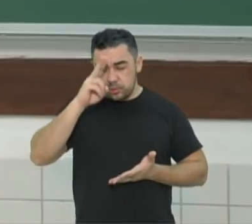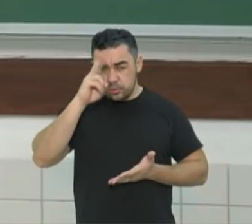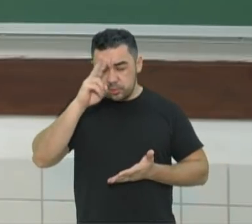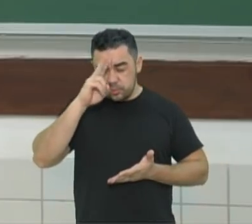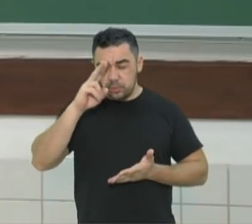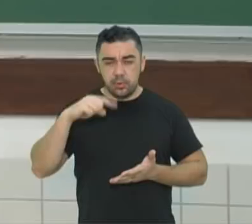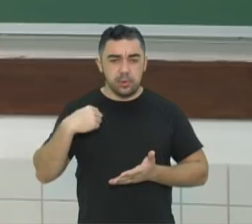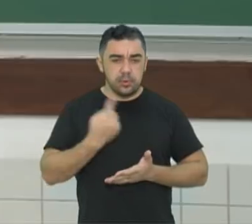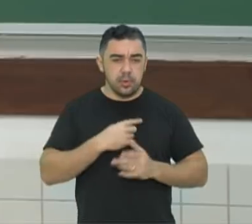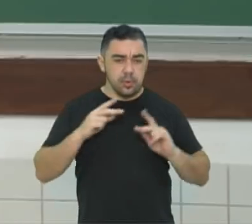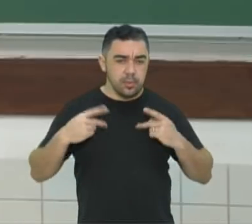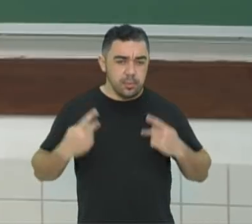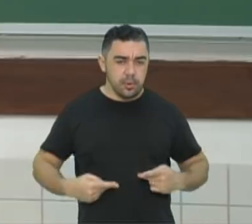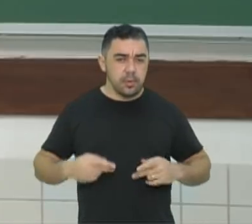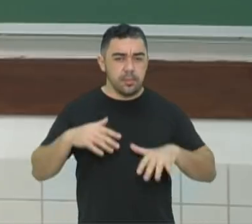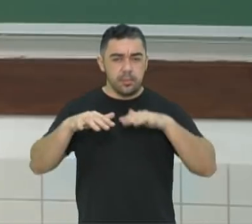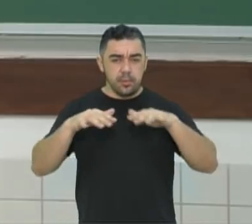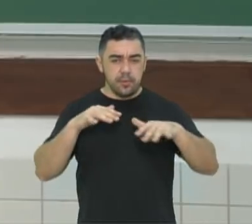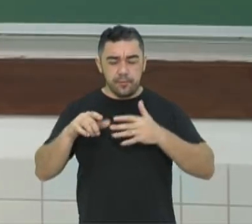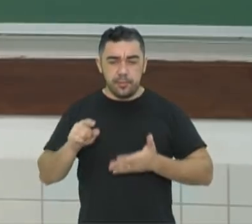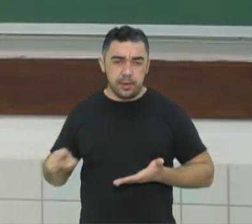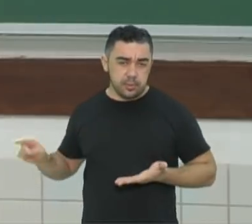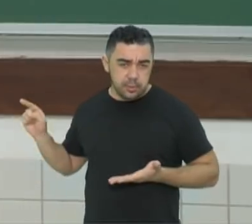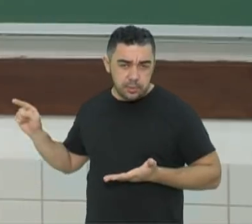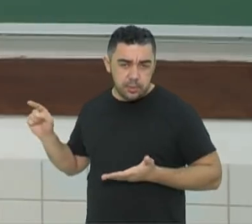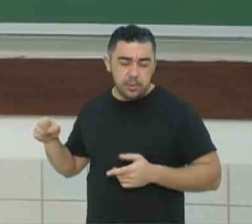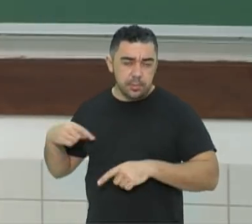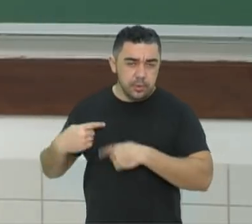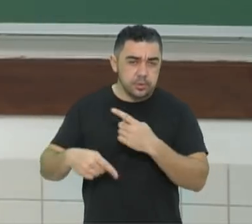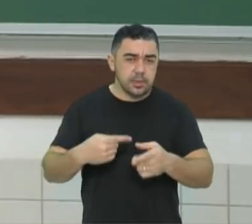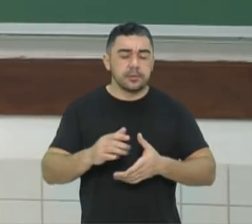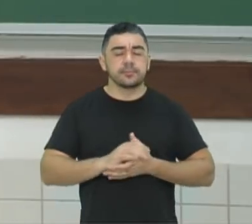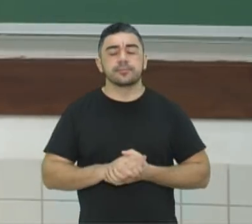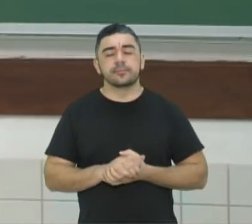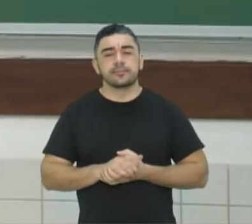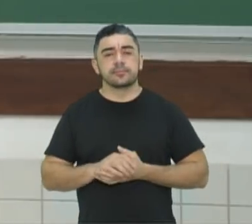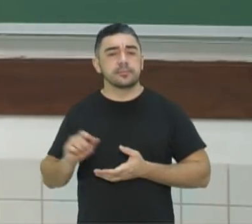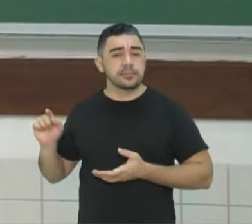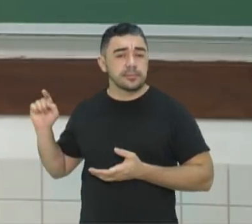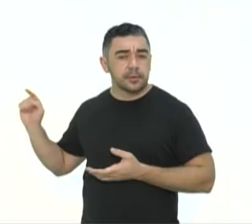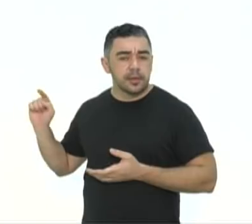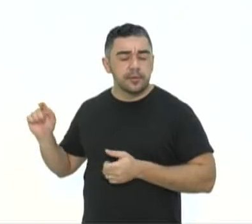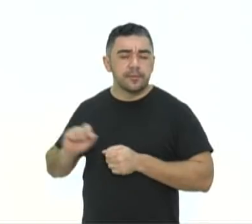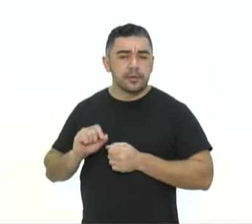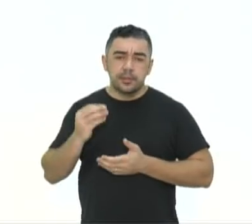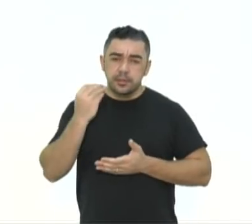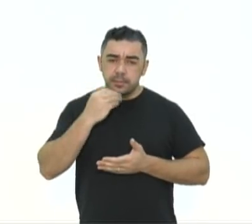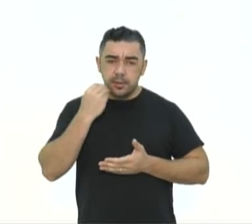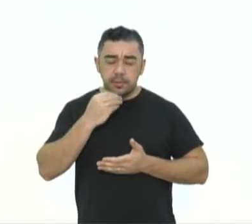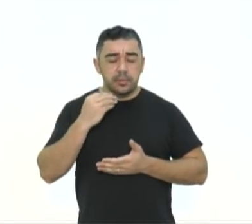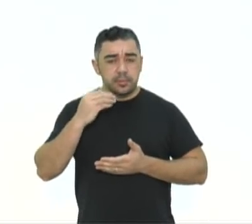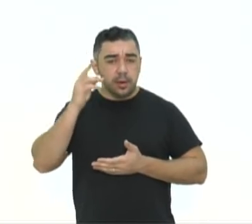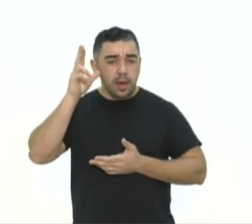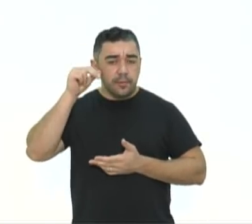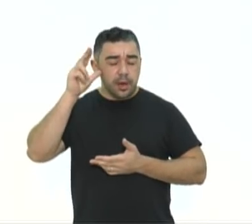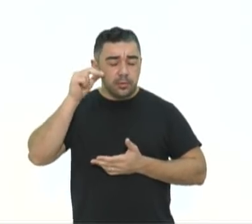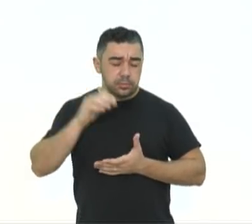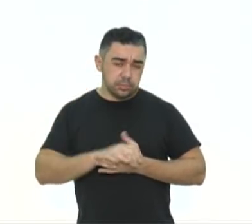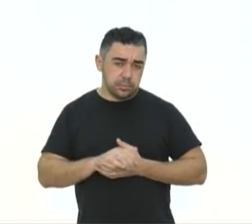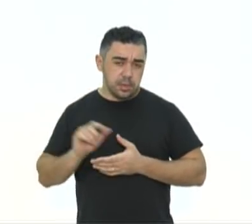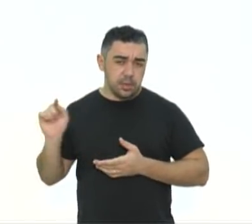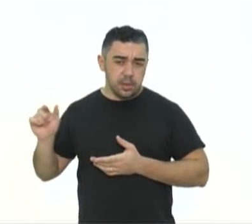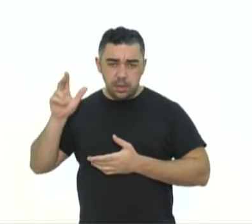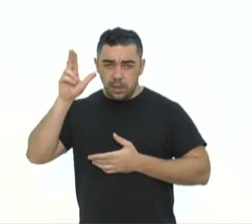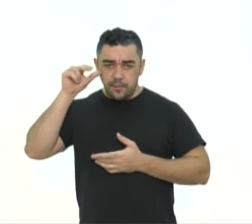respeito a colocar o movimento em um determinado processo. Isso aqui foi produzido, então, uma experimentação com o cavalo, e esse cavalo